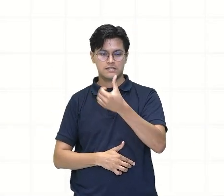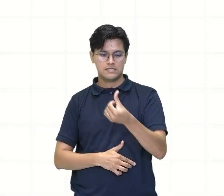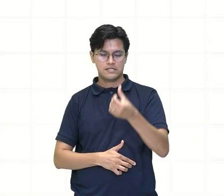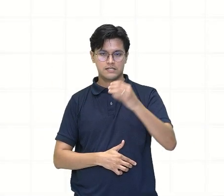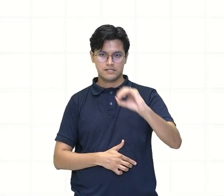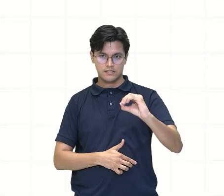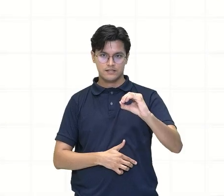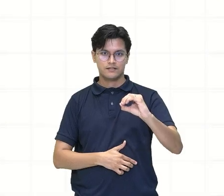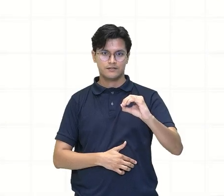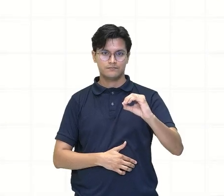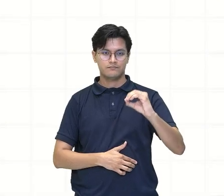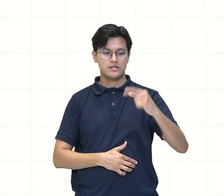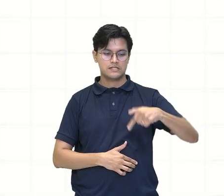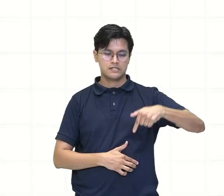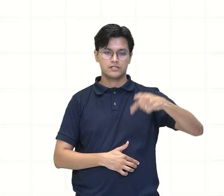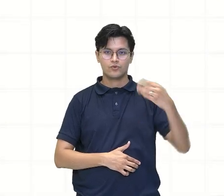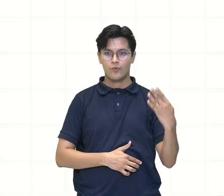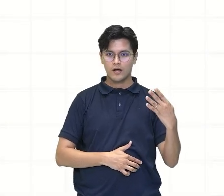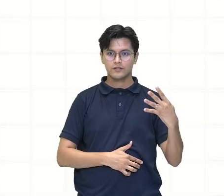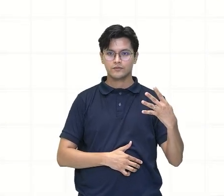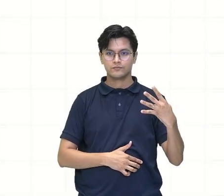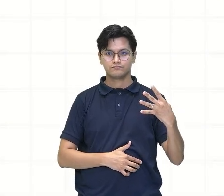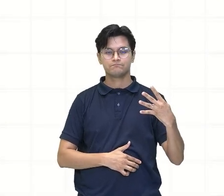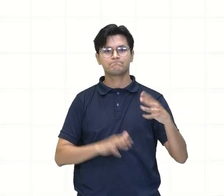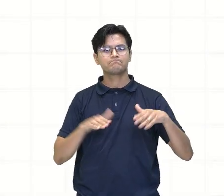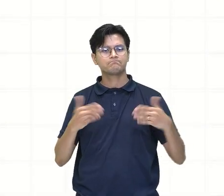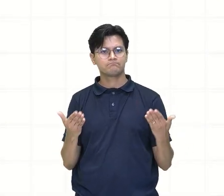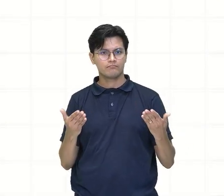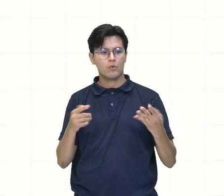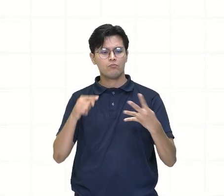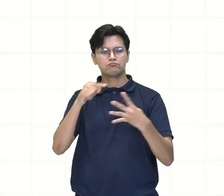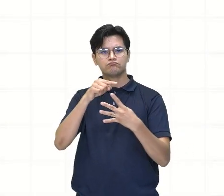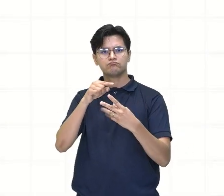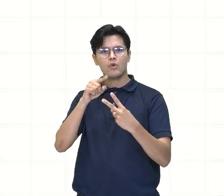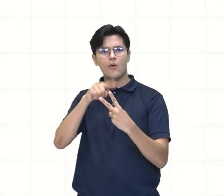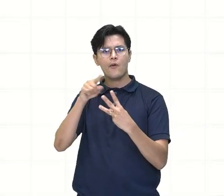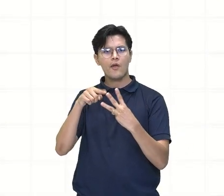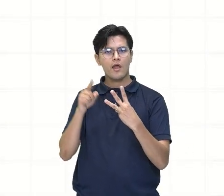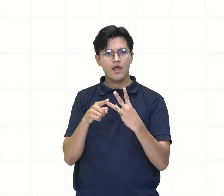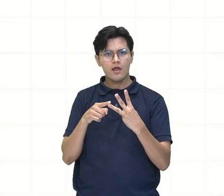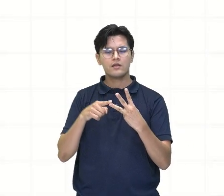Tá? Então, 70 dividido por 2 é 35.